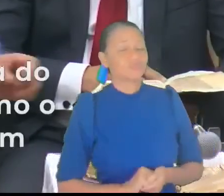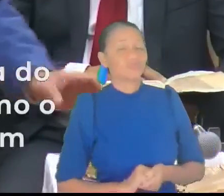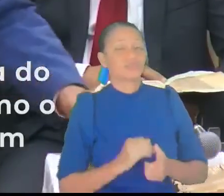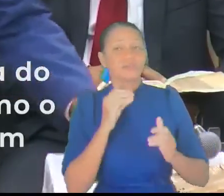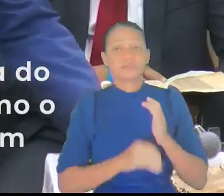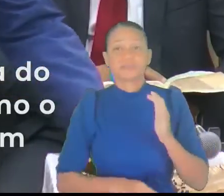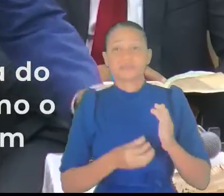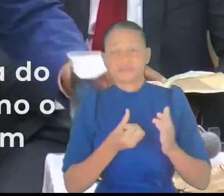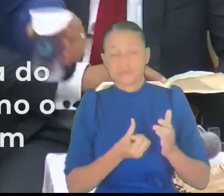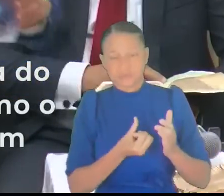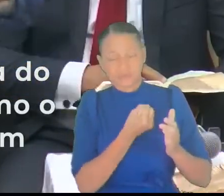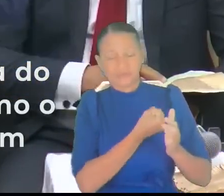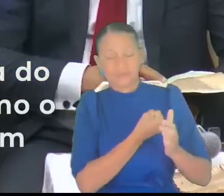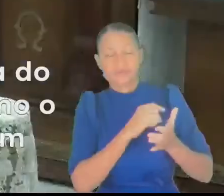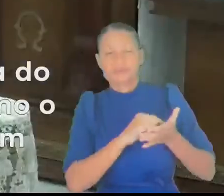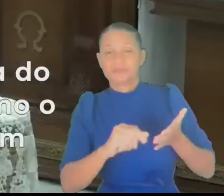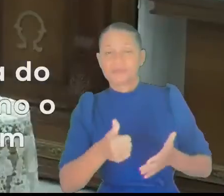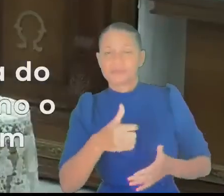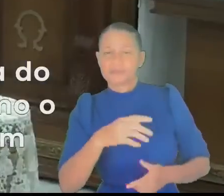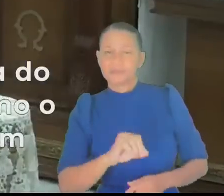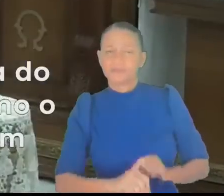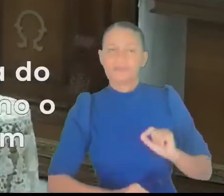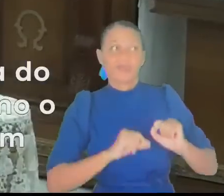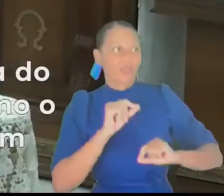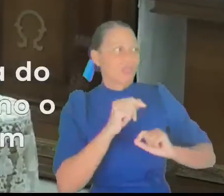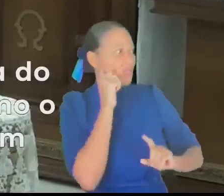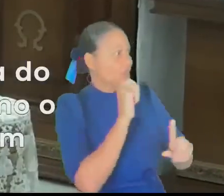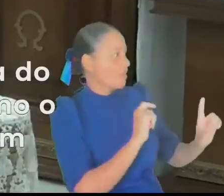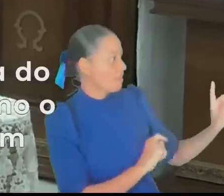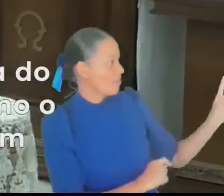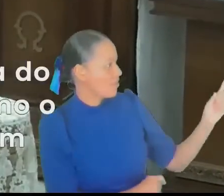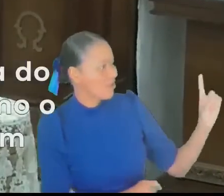favor. Quem é esta que aparece como a